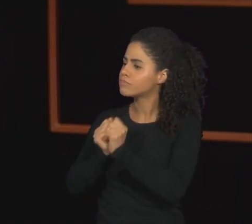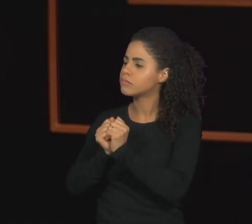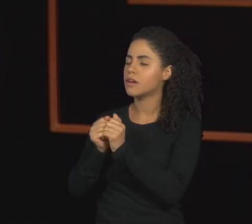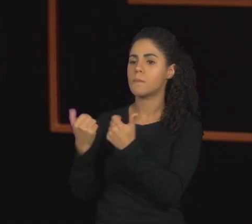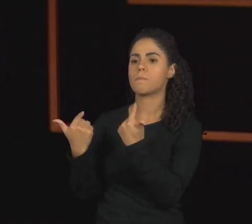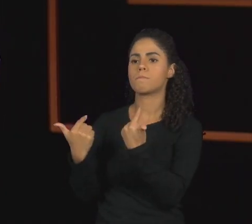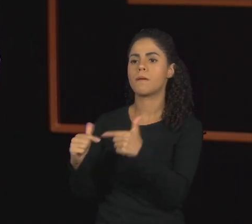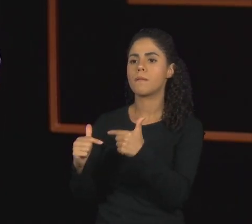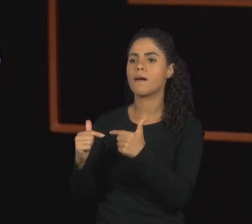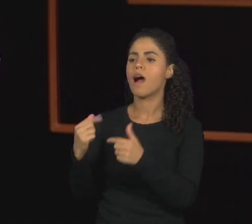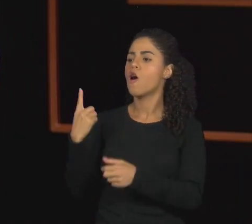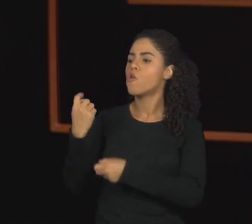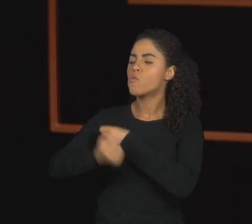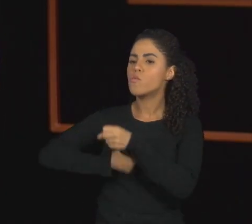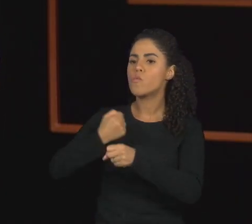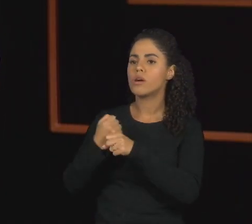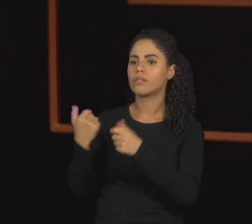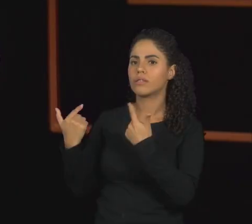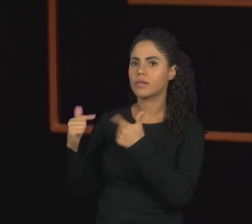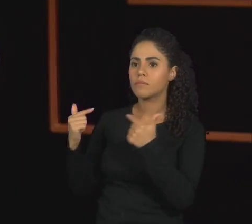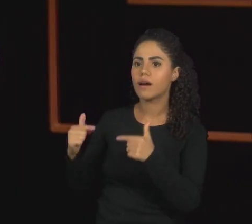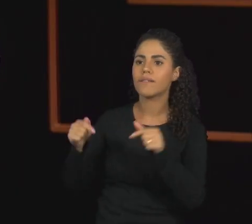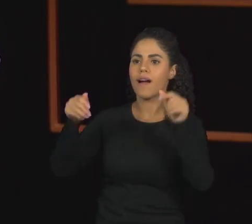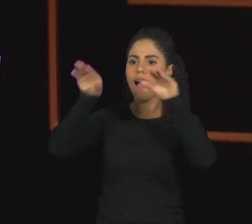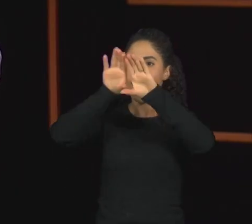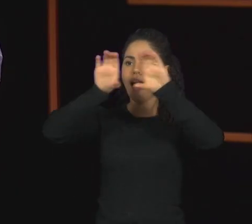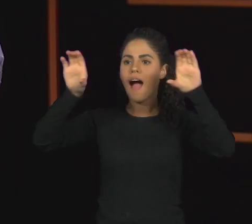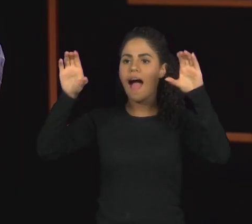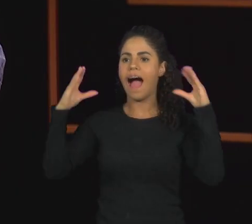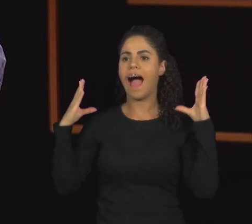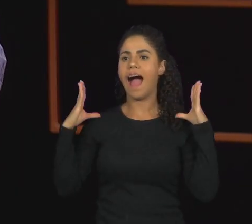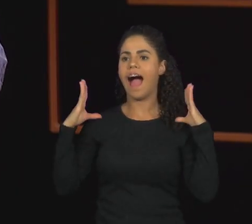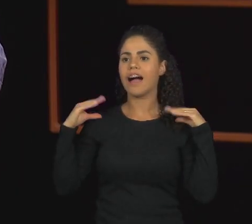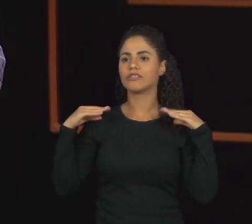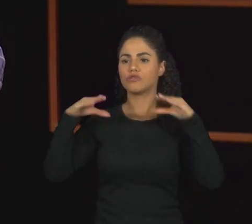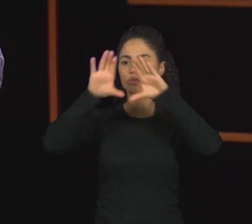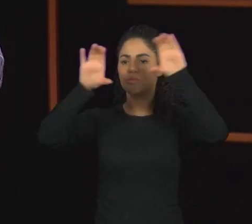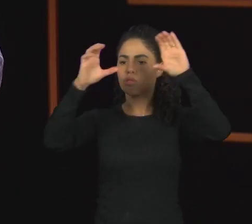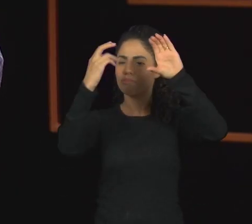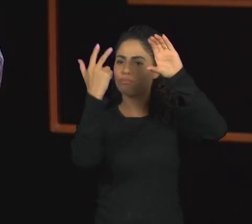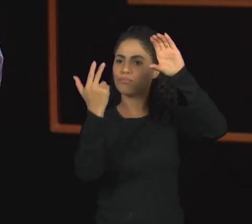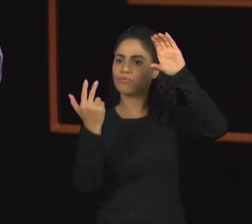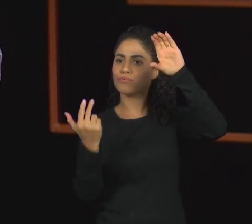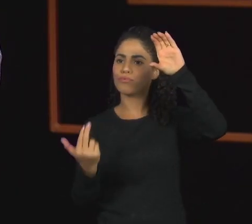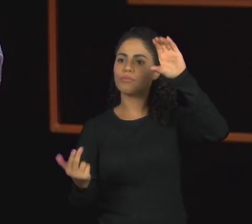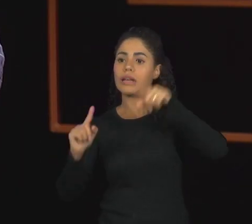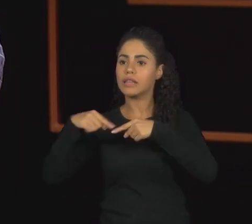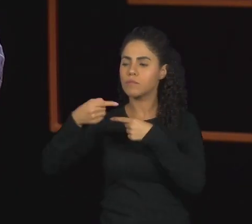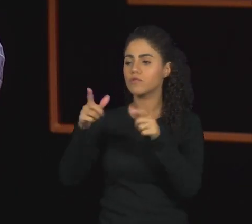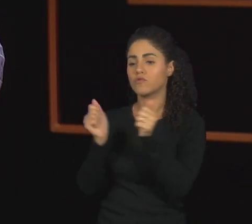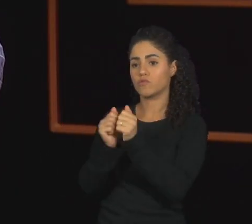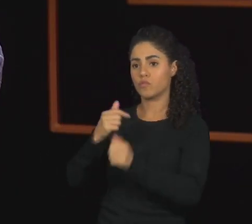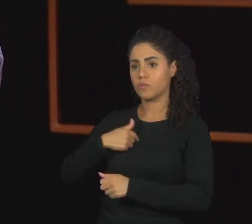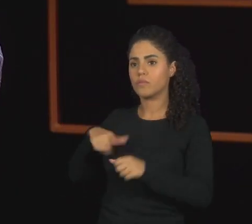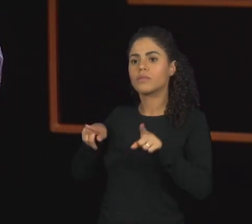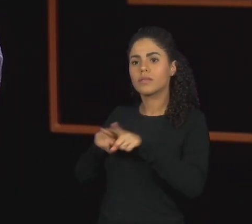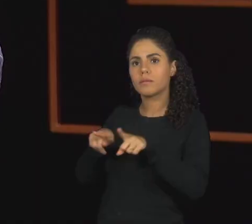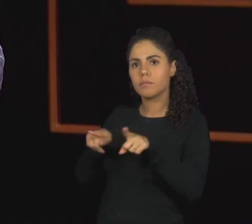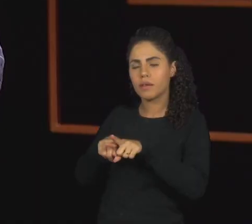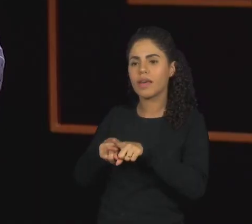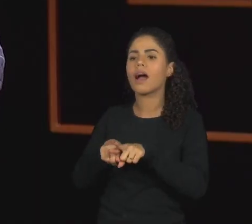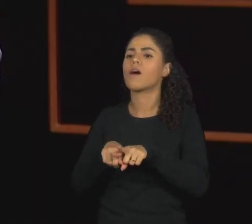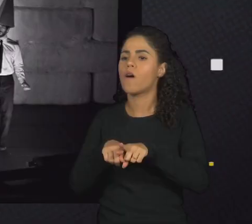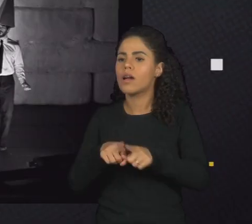Um Anjo Caiu do Céu, fomos para Praga gravar, fizemos a peça Êxtase, depois ele dirigiu junto comigo A Frente Fria que a